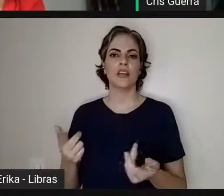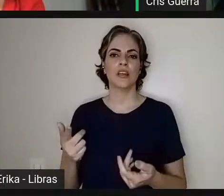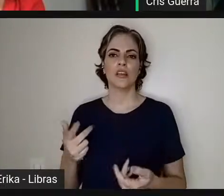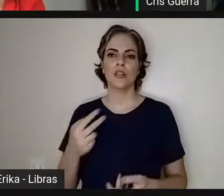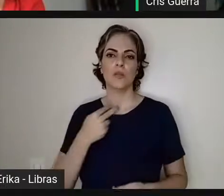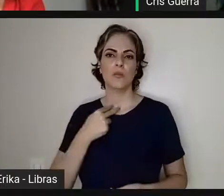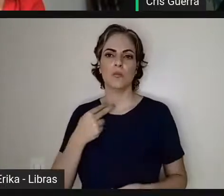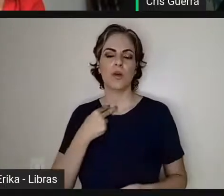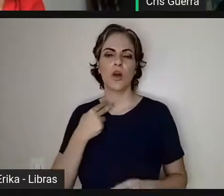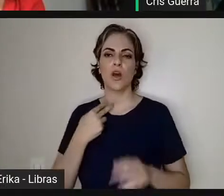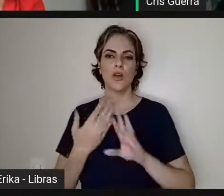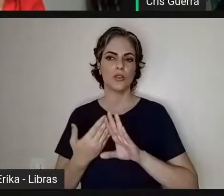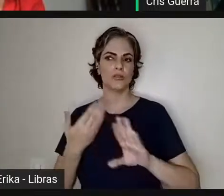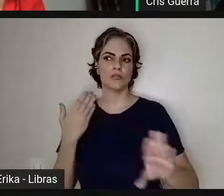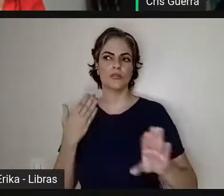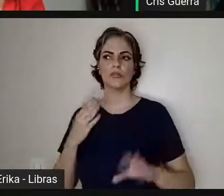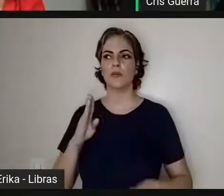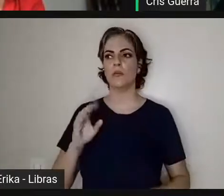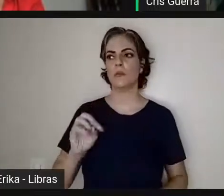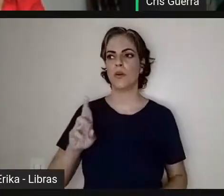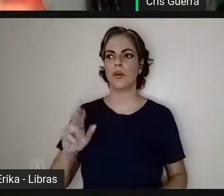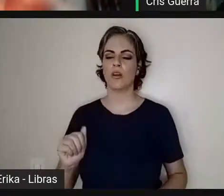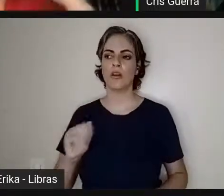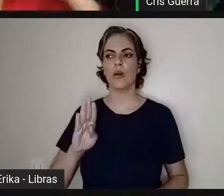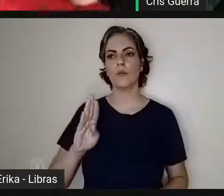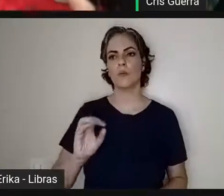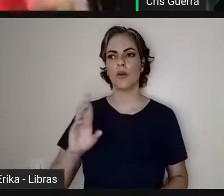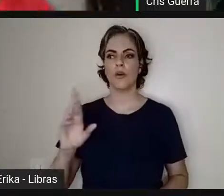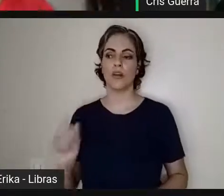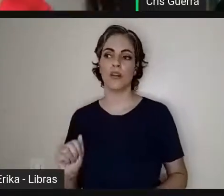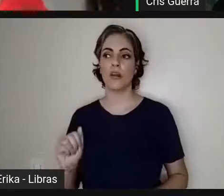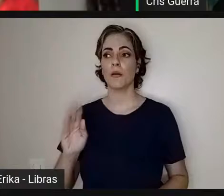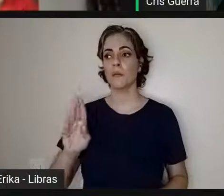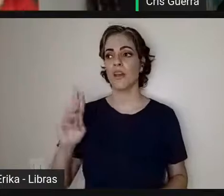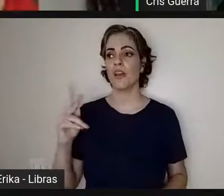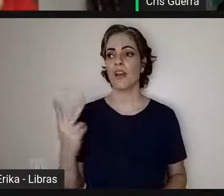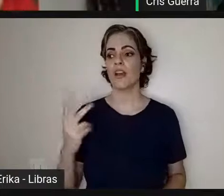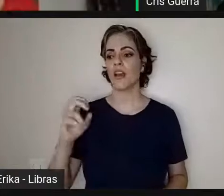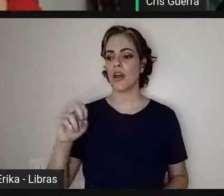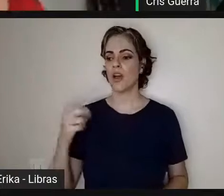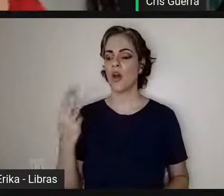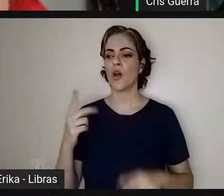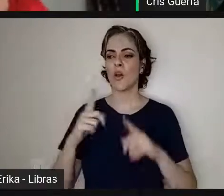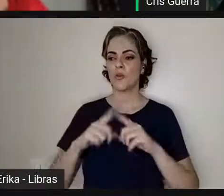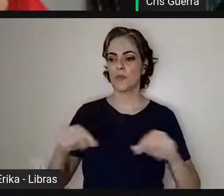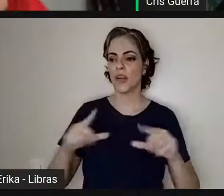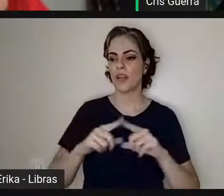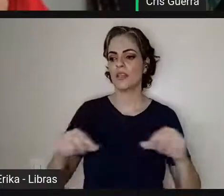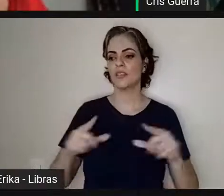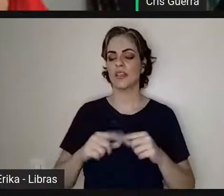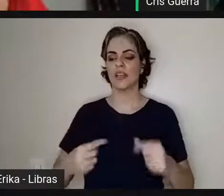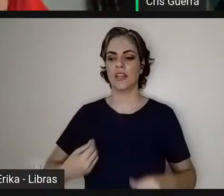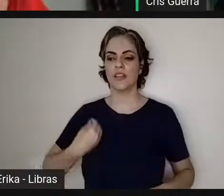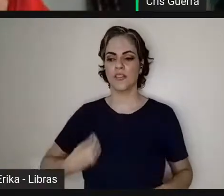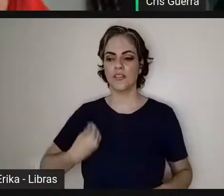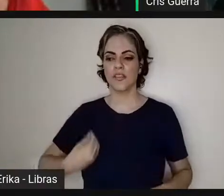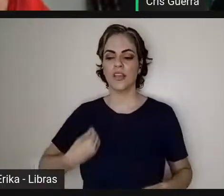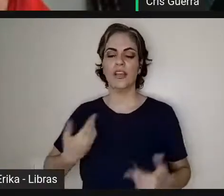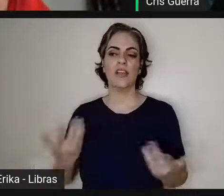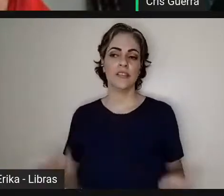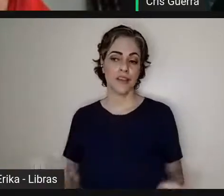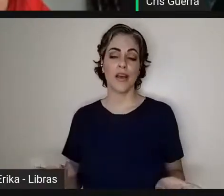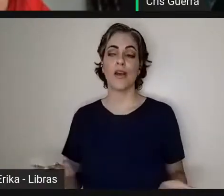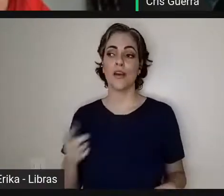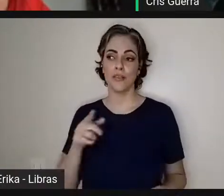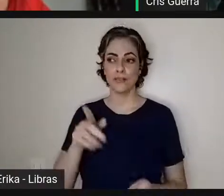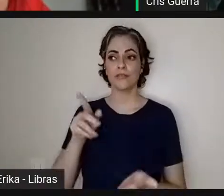está realmente em Belo Horizonte ou em Brasília e vai ter que ficar ali, né, ou seja, a sua realidade é